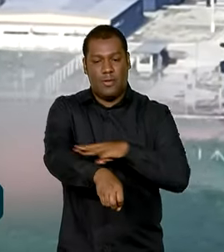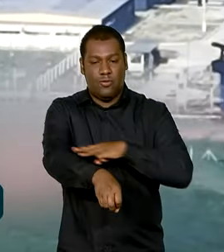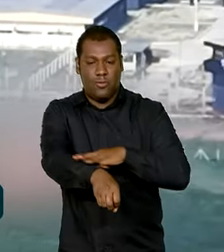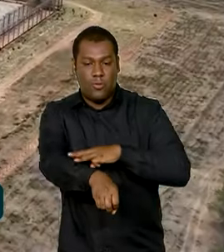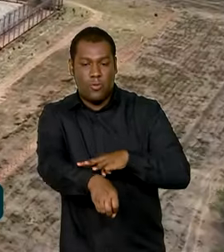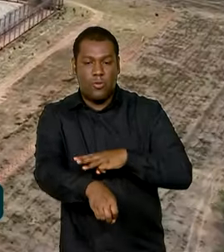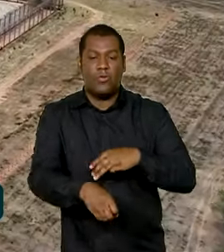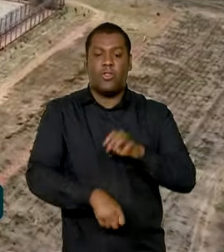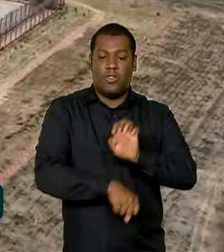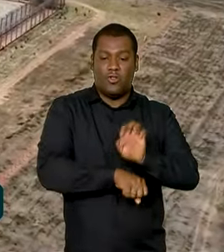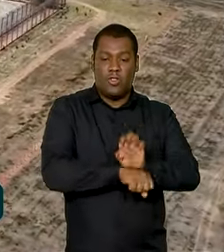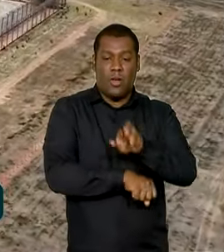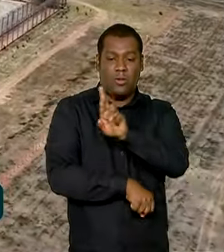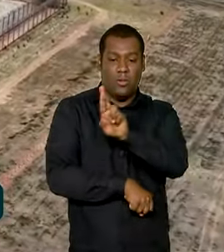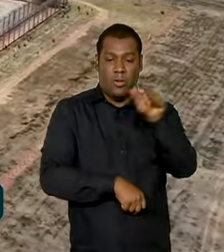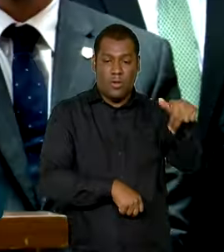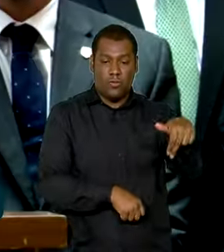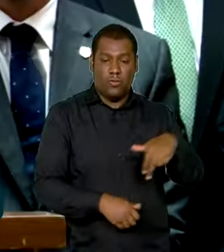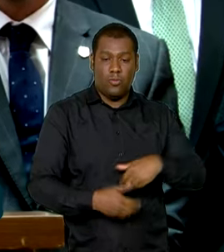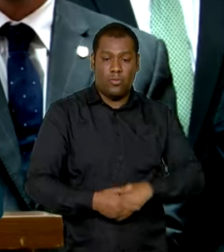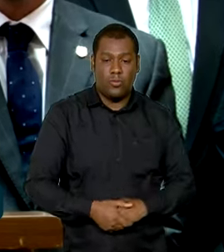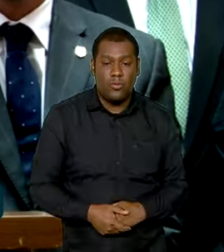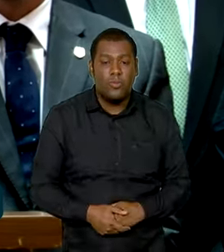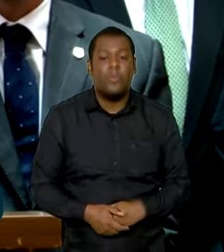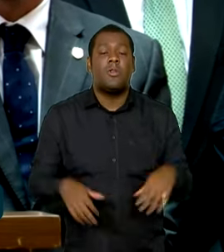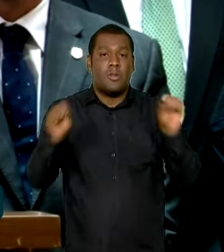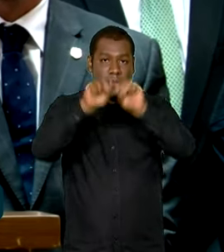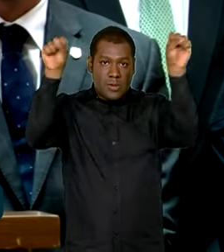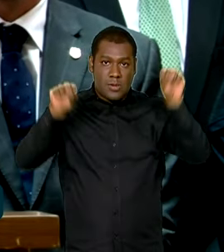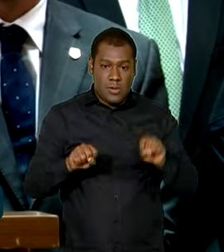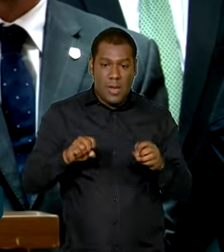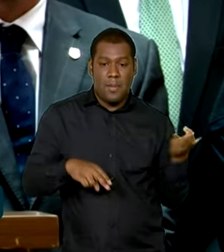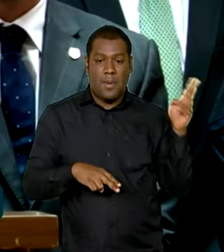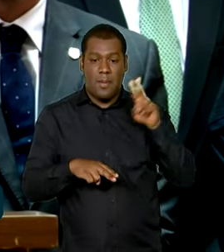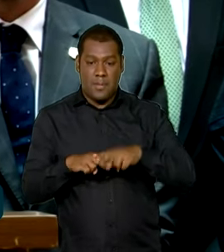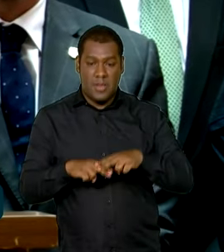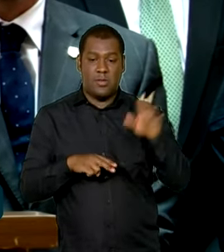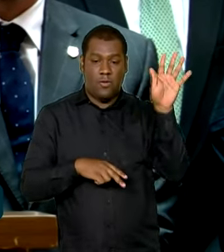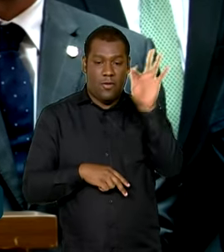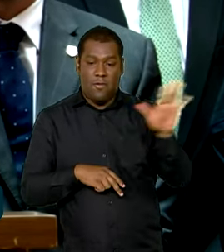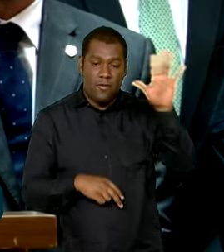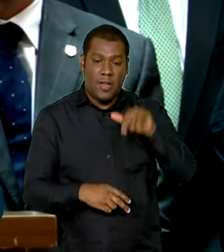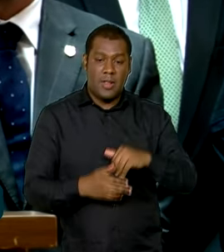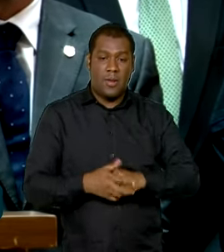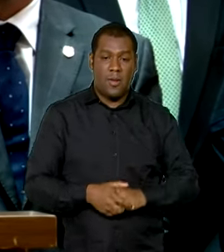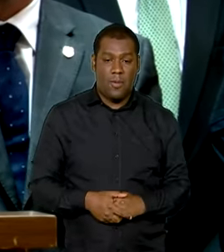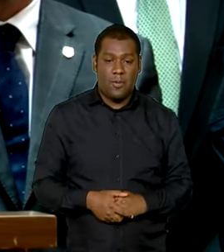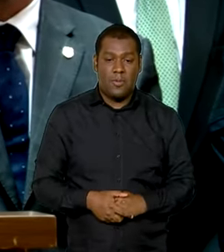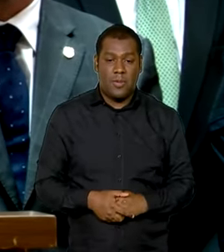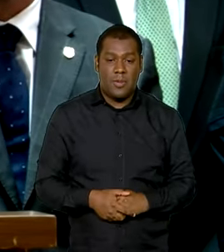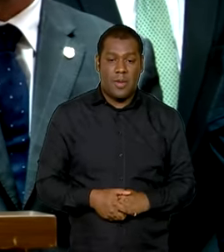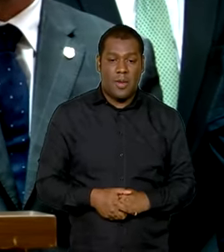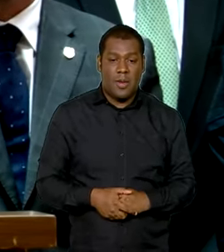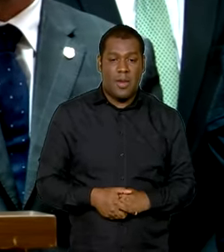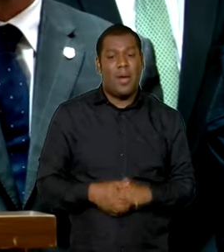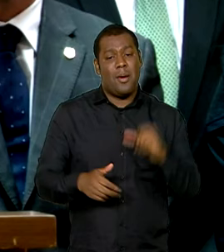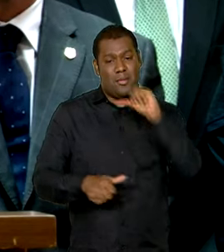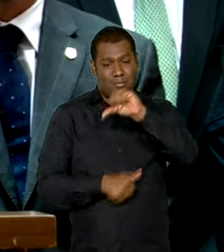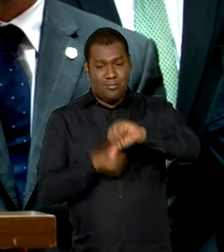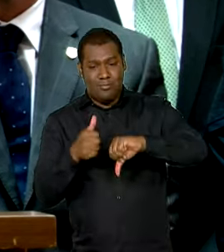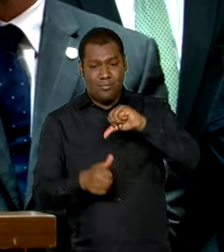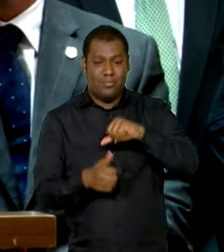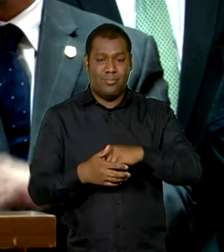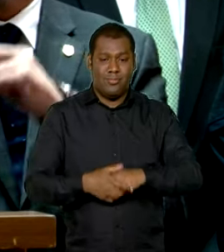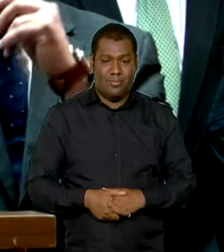Mossoró no Rio Grande do Norte o sistema penitenciário Federal não é mais o mesmo desde a